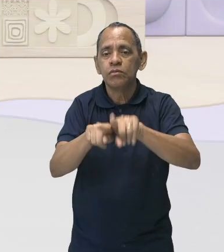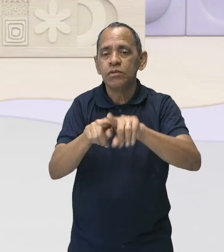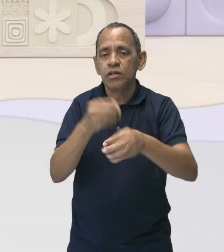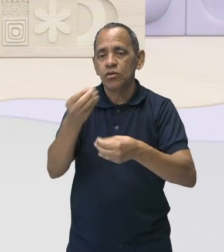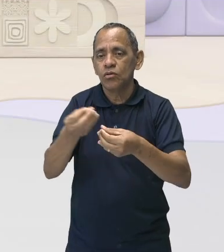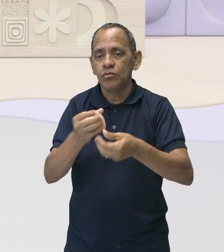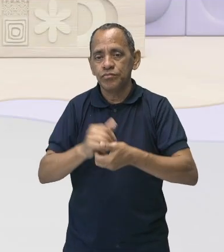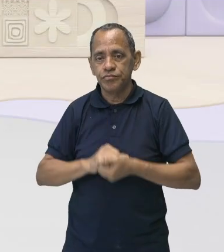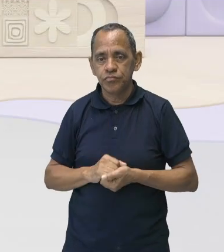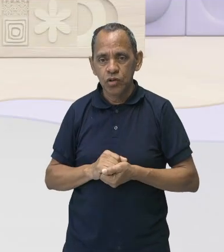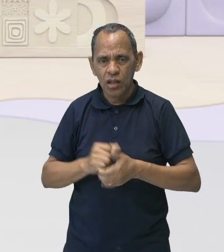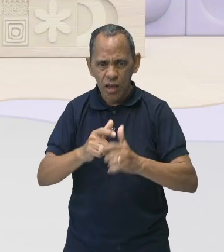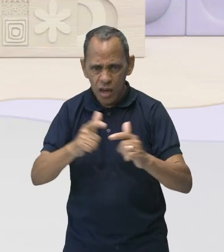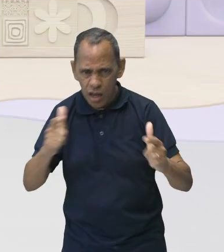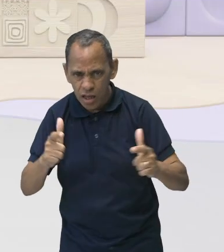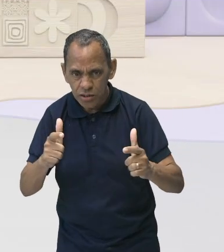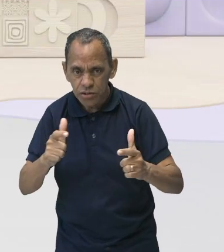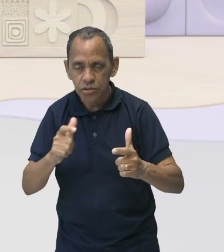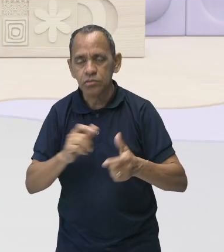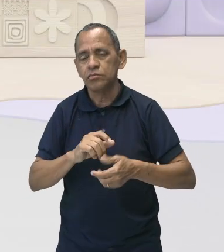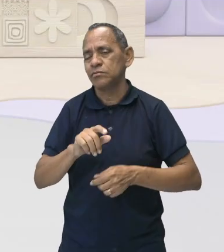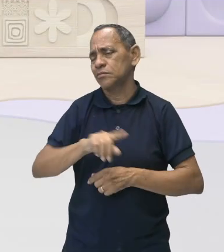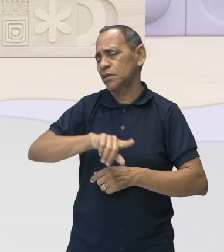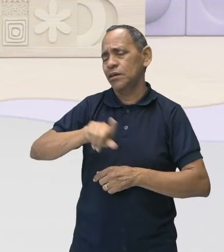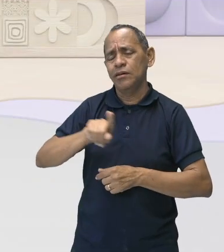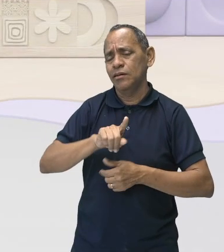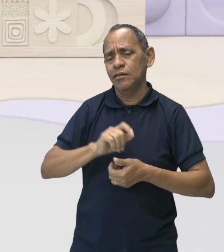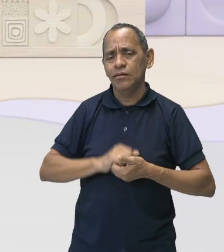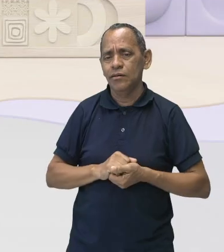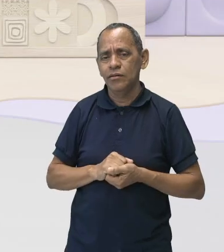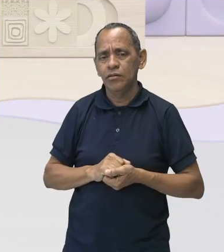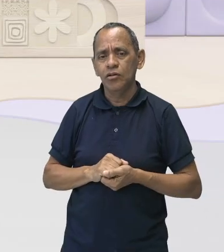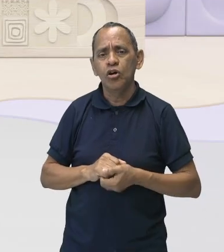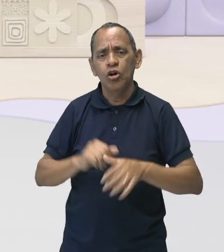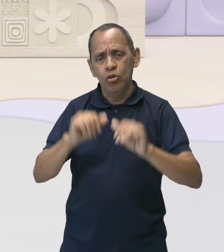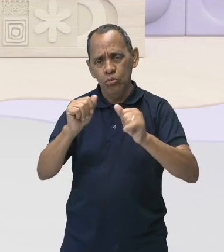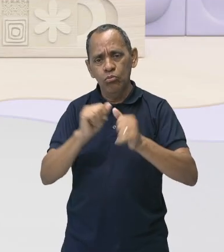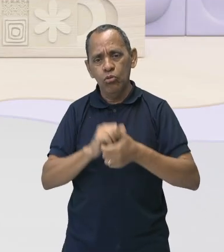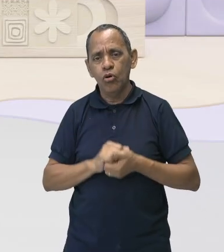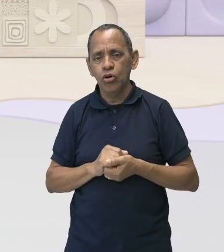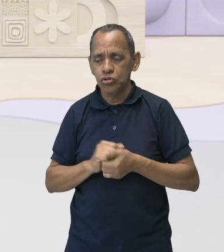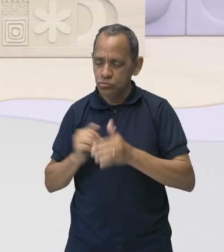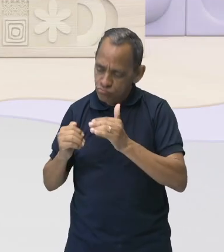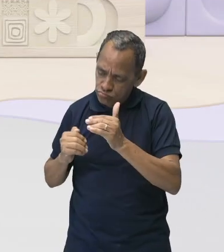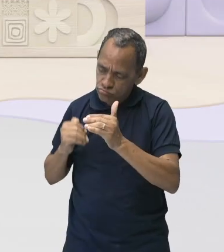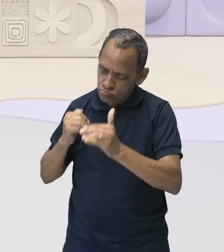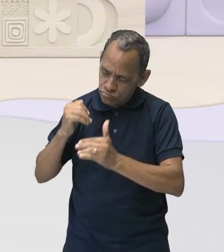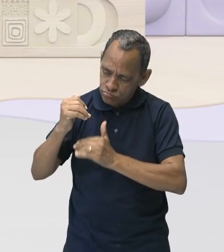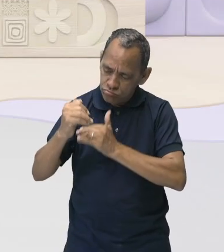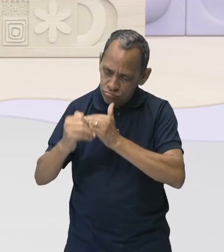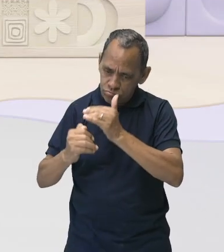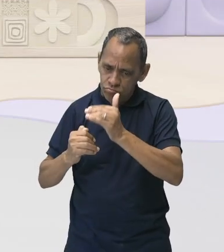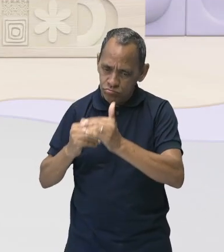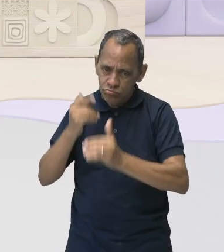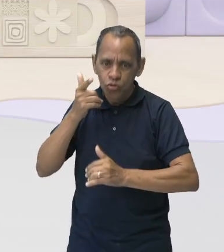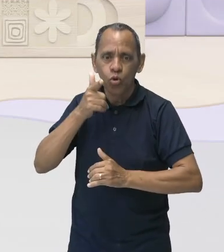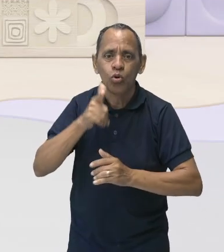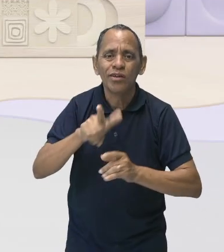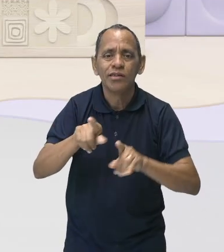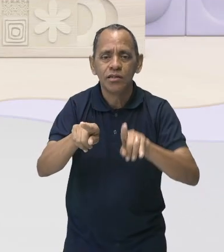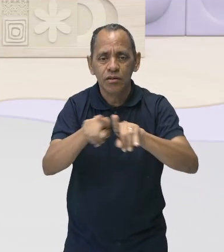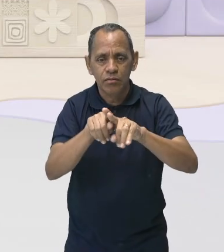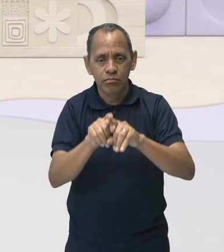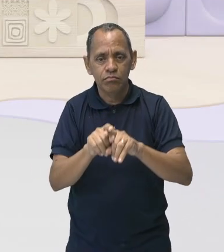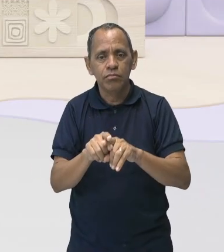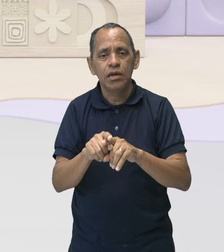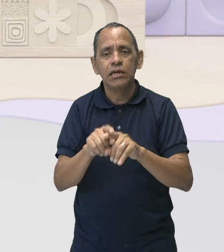conquistas grandes, hercúleas, gigantescas. As conquistas podem ser simples e, ao mesmo